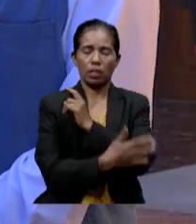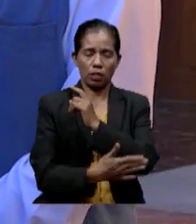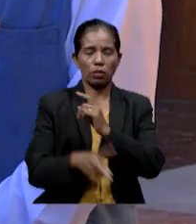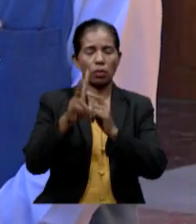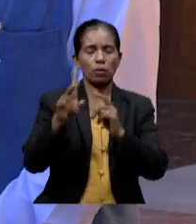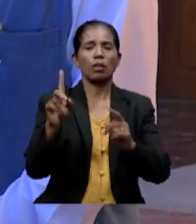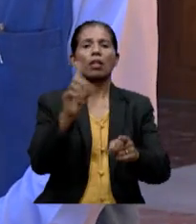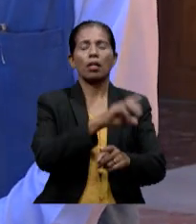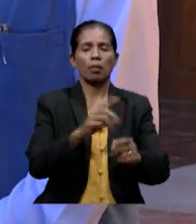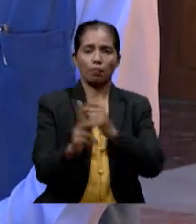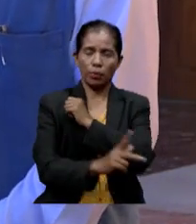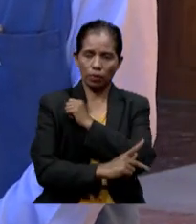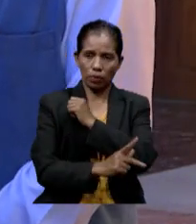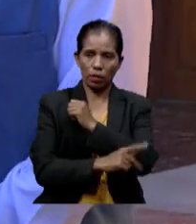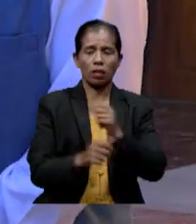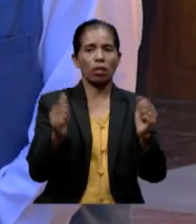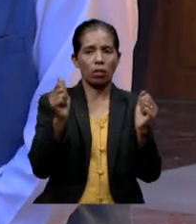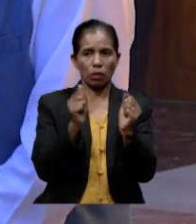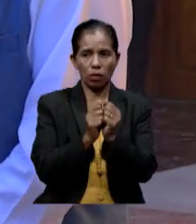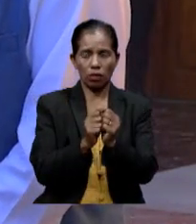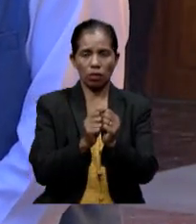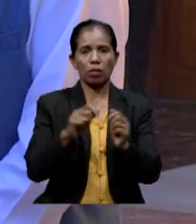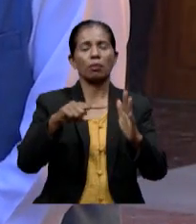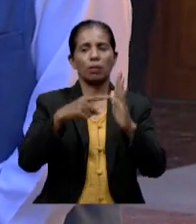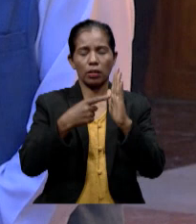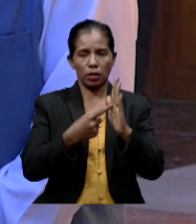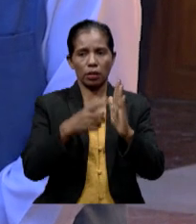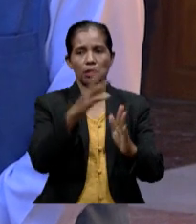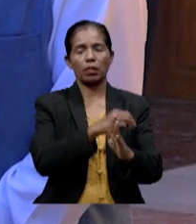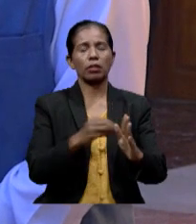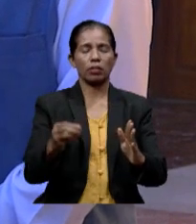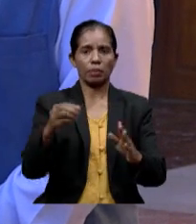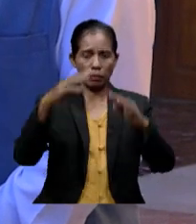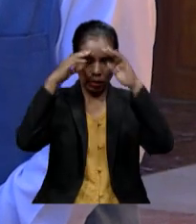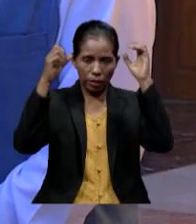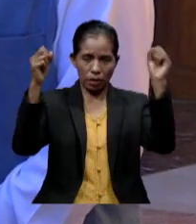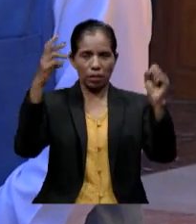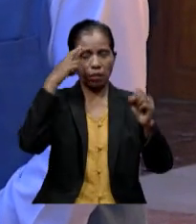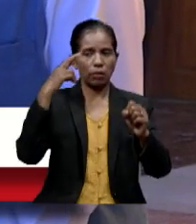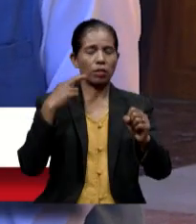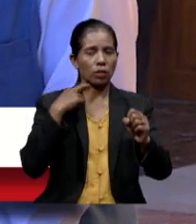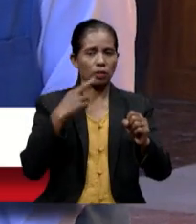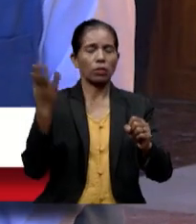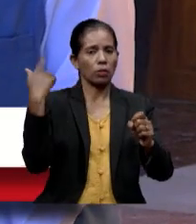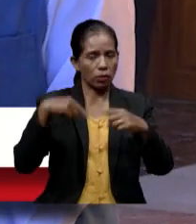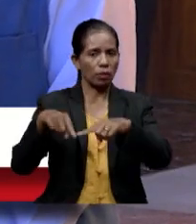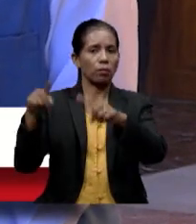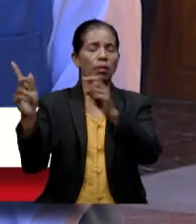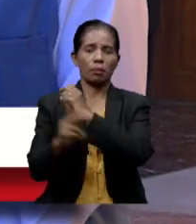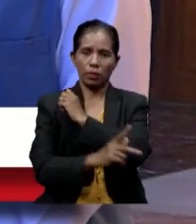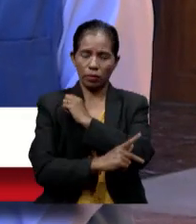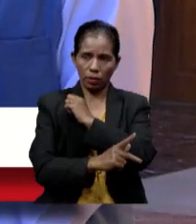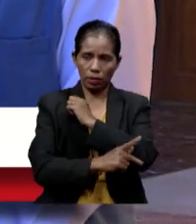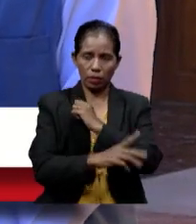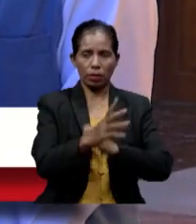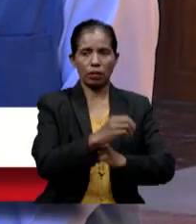Portugal. Tive o prazer de estar com o Presidente Ramos Horta em Portugal o ano passado e queria